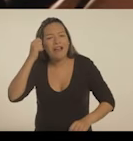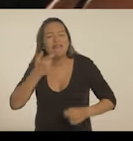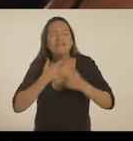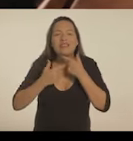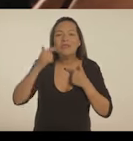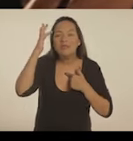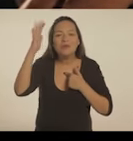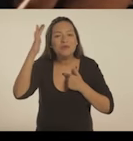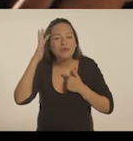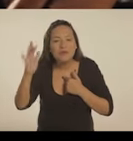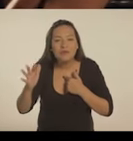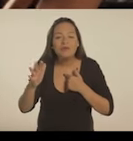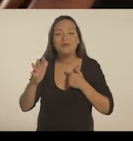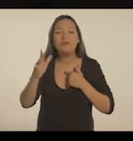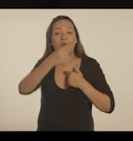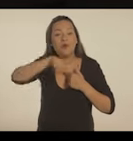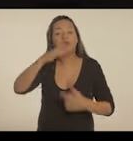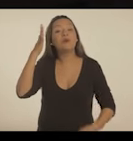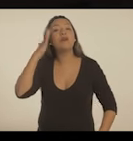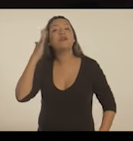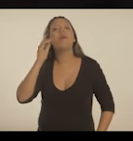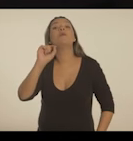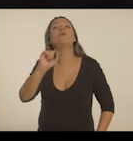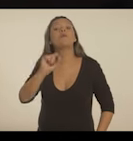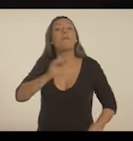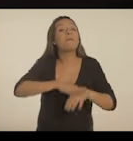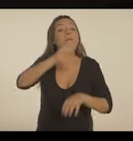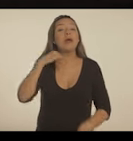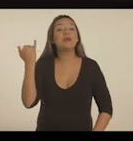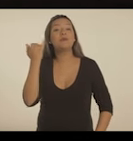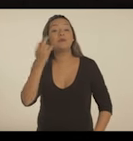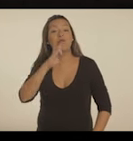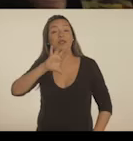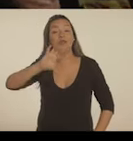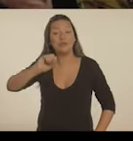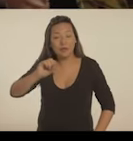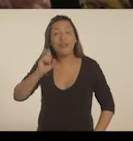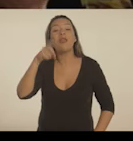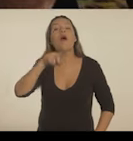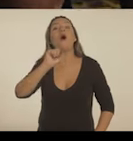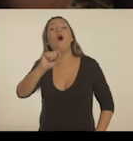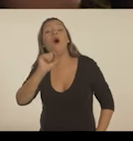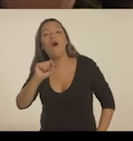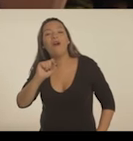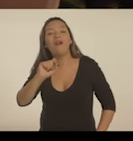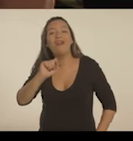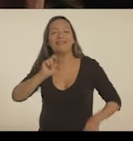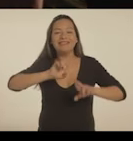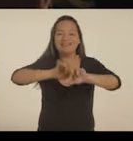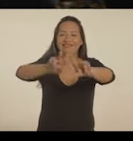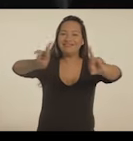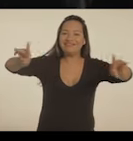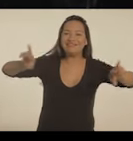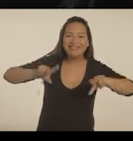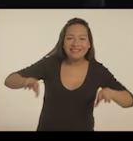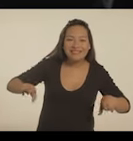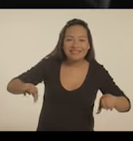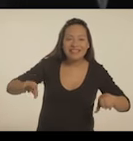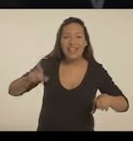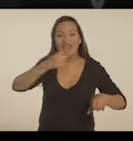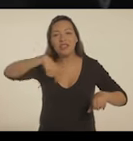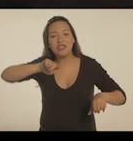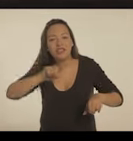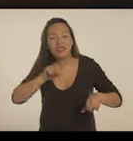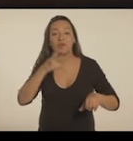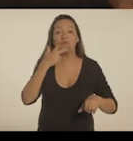de tudo quanto é desejo. A gente sabe que a maior riqueza do Rio de Janeiro é a diversidade. É em nome da diversidade que a gente vai enfrentar todas as